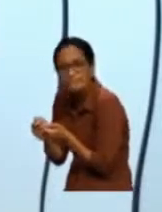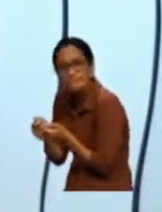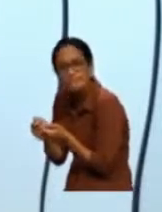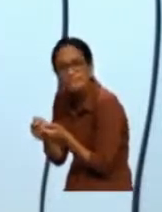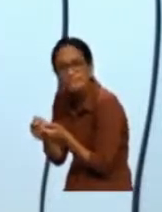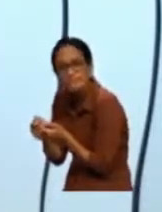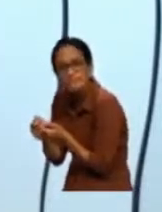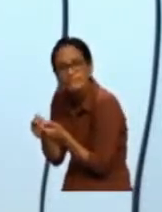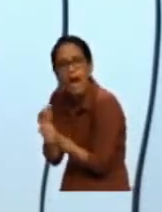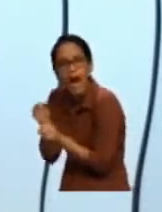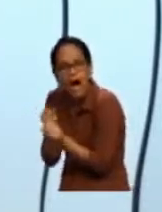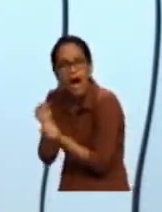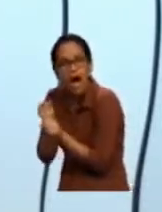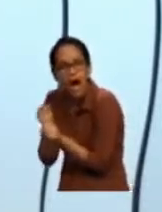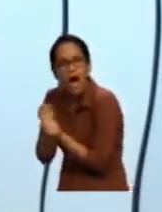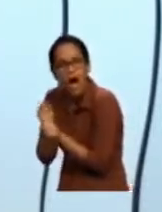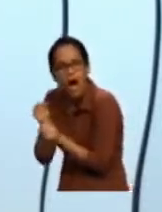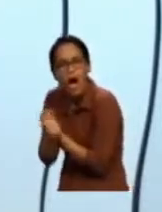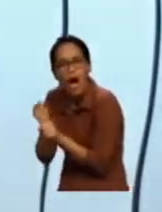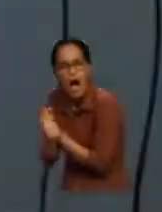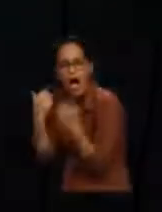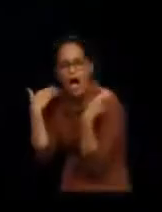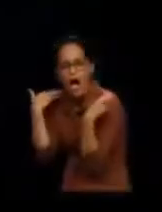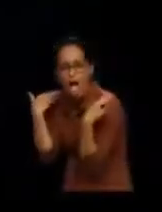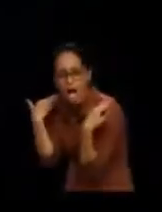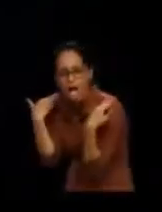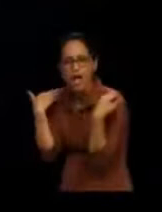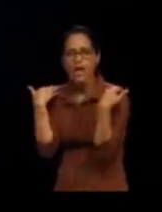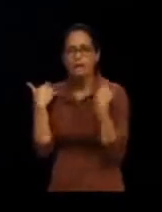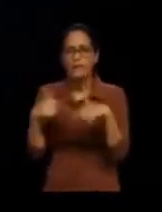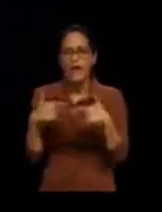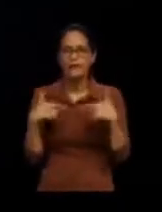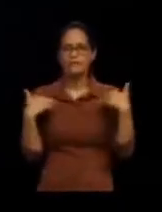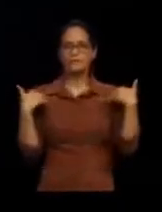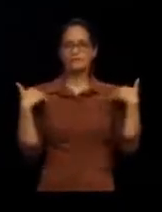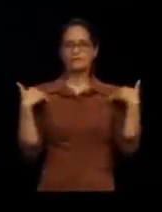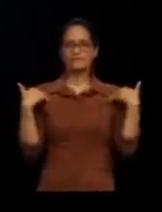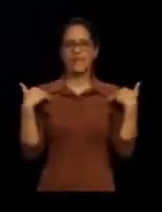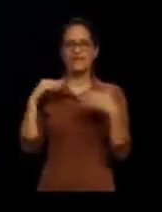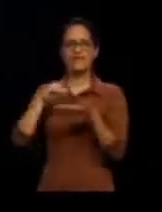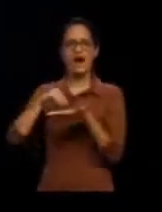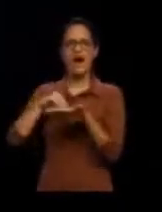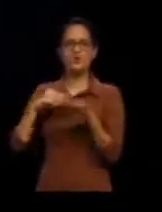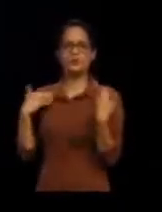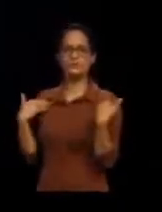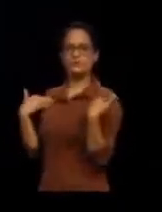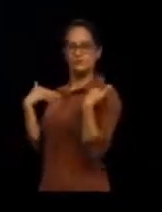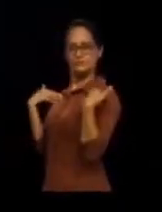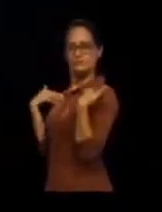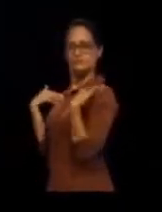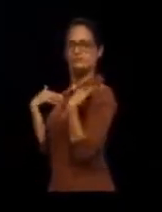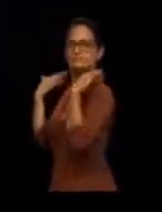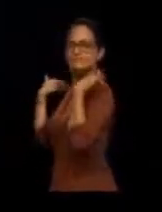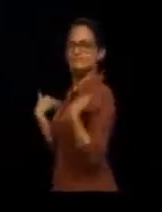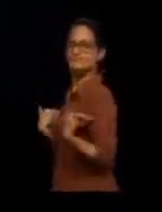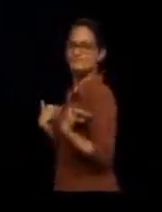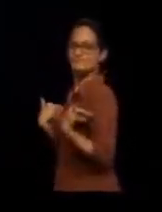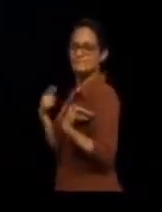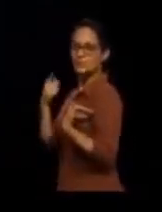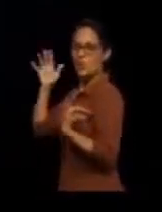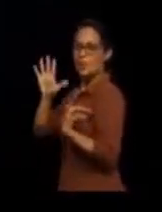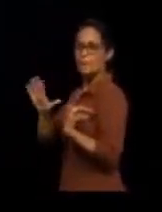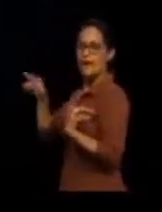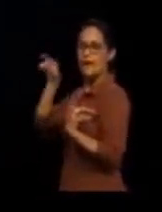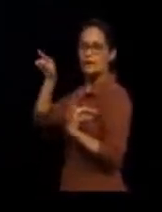dos anos, ao longo do tempo, faz com que o ângulo aqui de inclinação da nossa coluna cervical, tá?